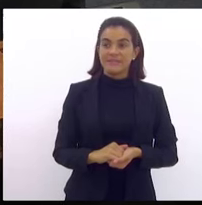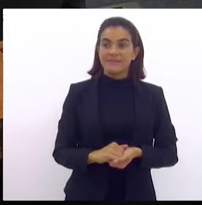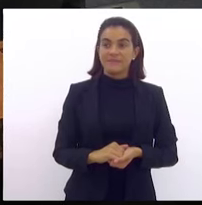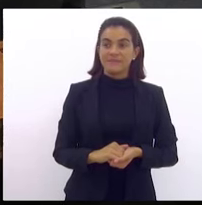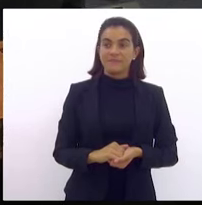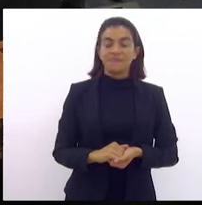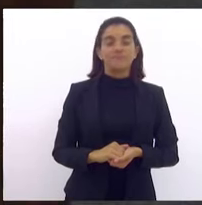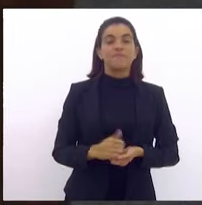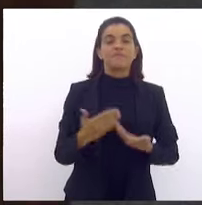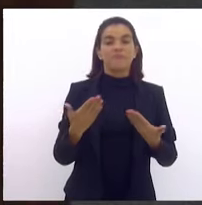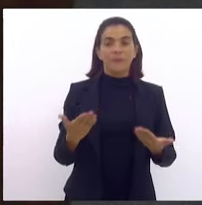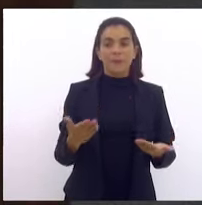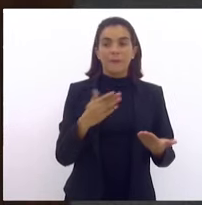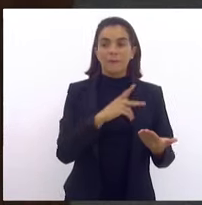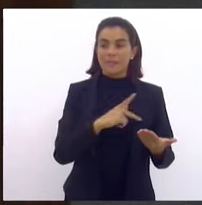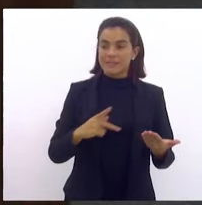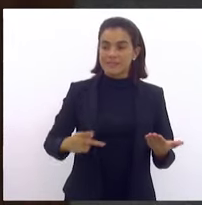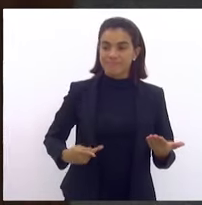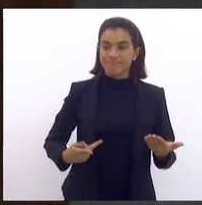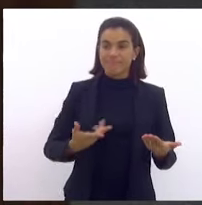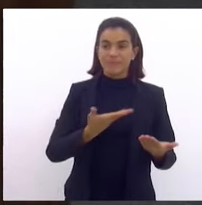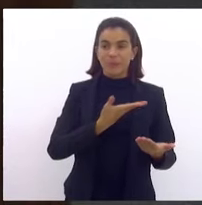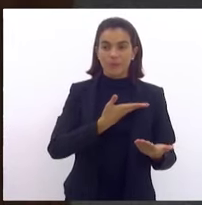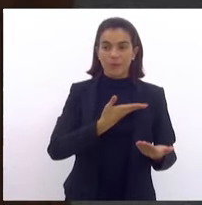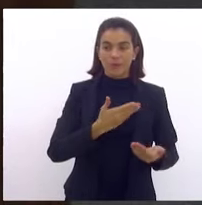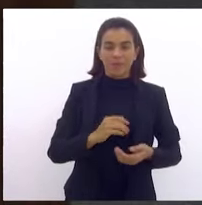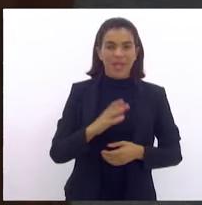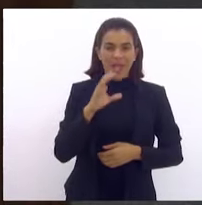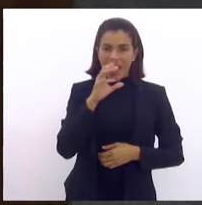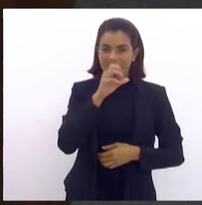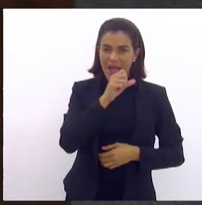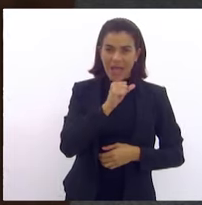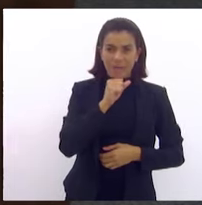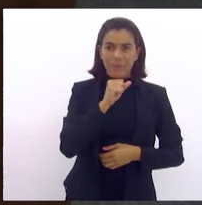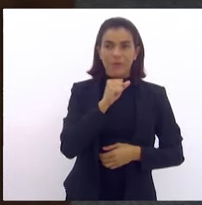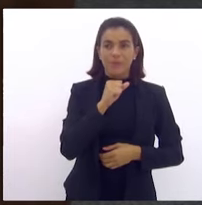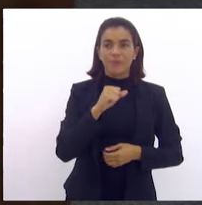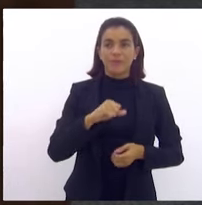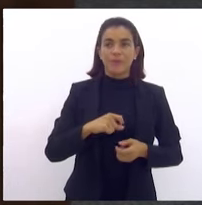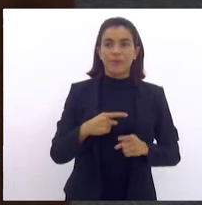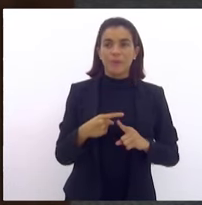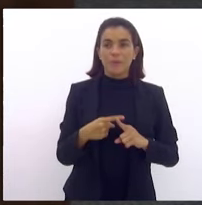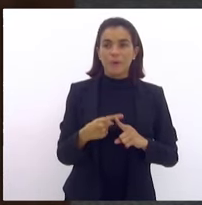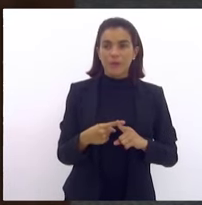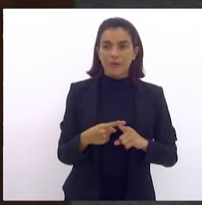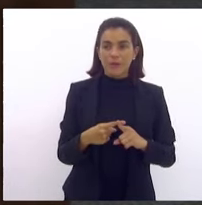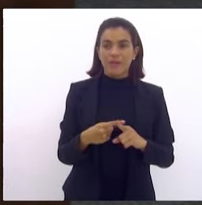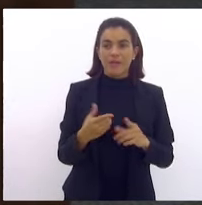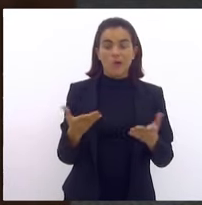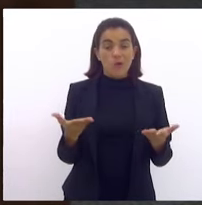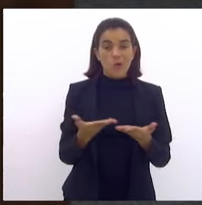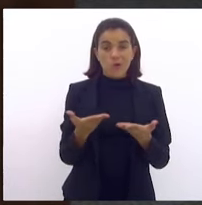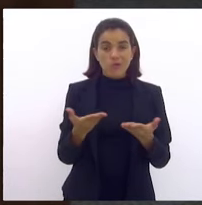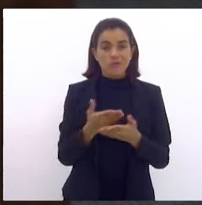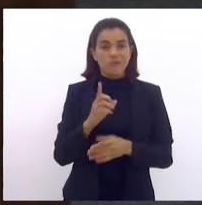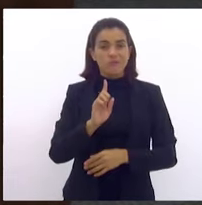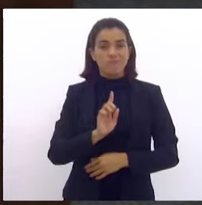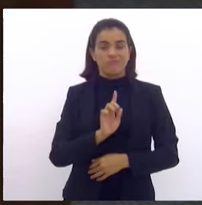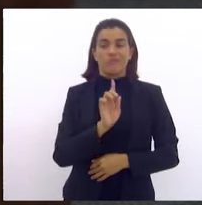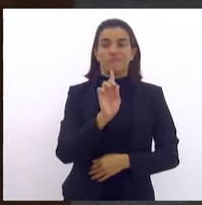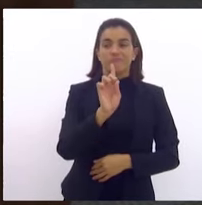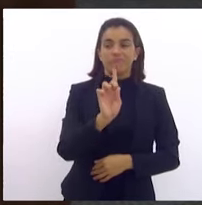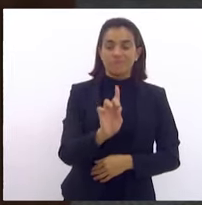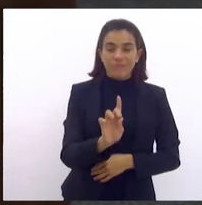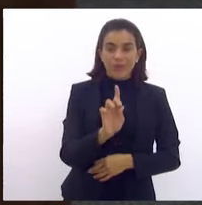Senhor presidente, nobres colegas, eu rapidamente, senhor presidente, porque hoje ao chegar aqui nessa